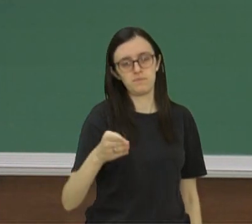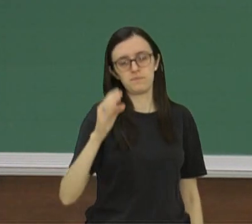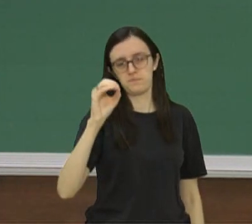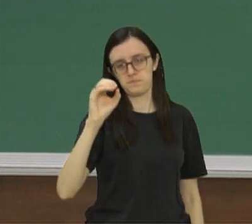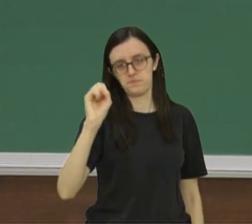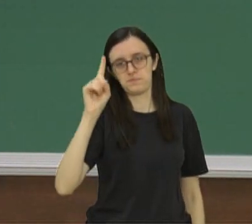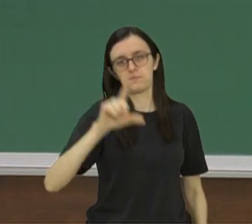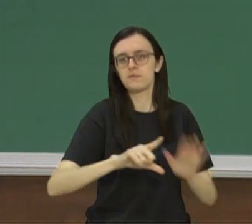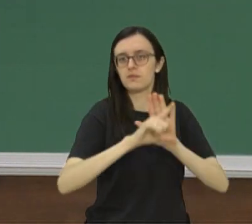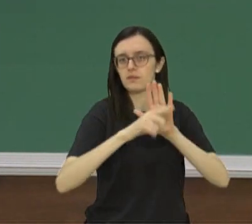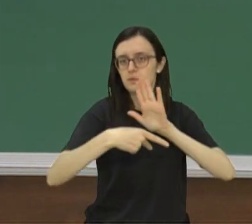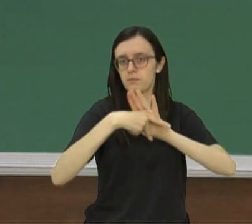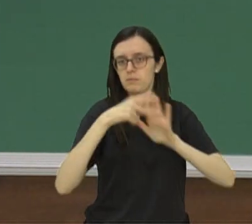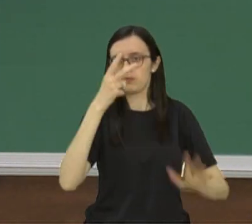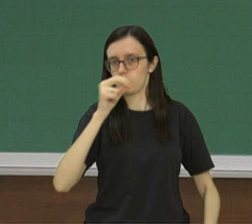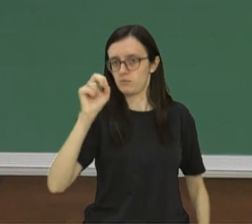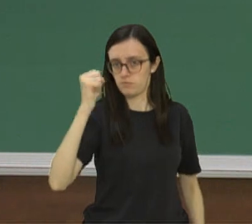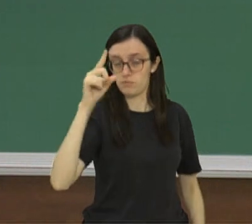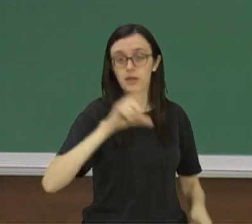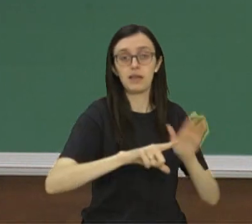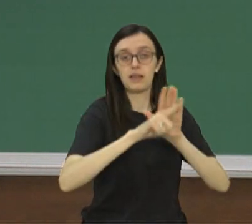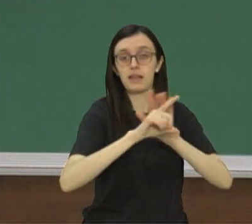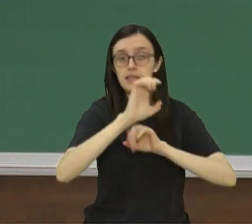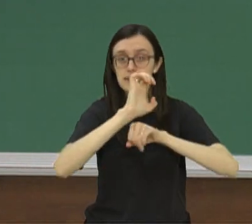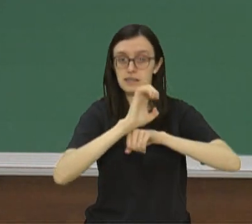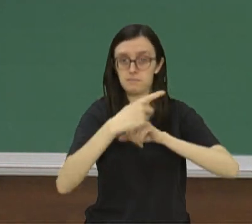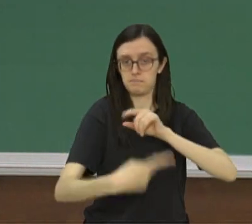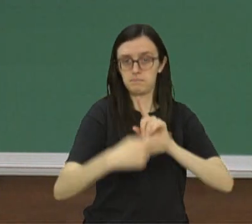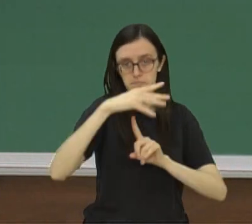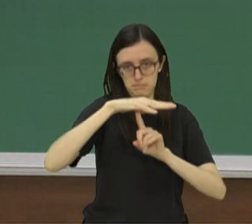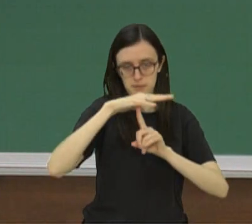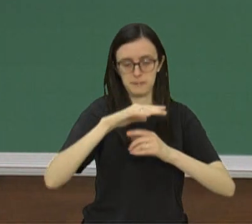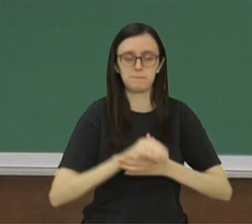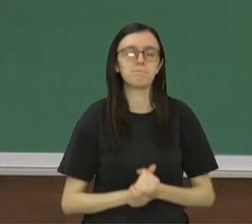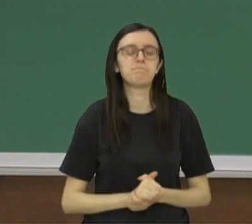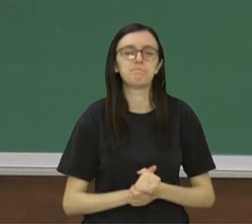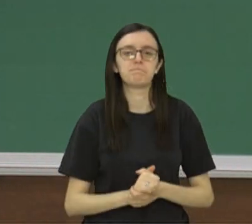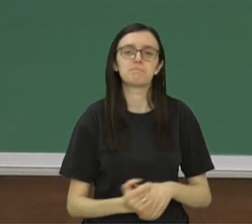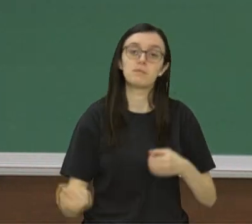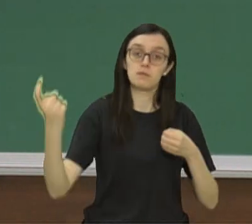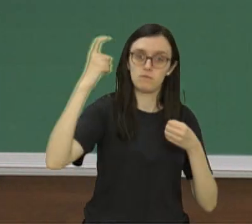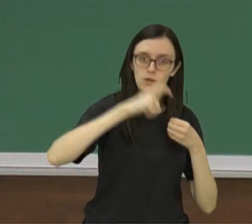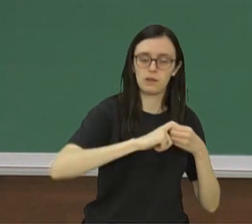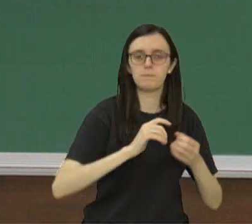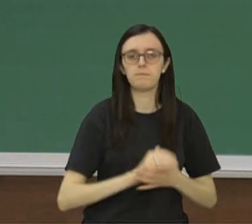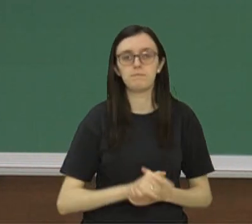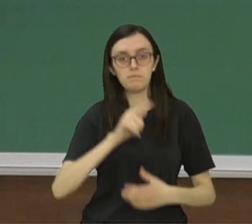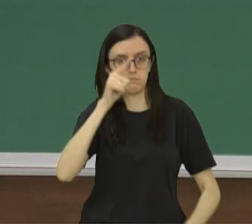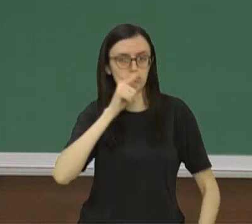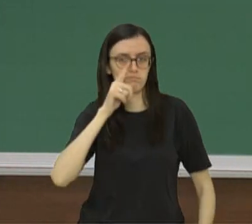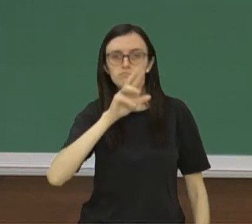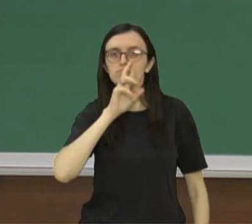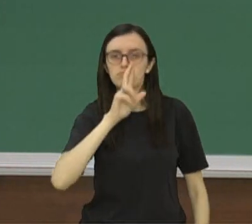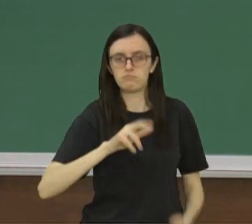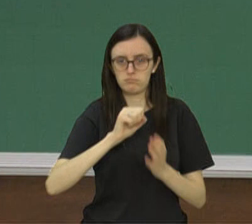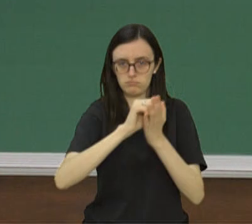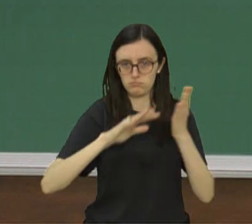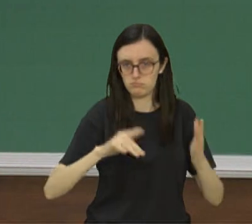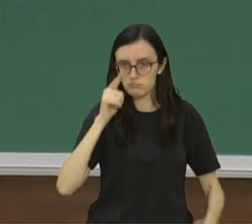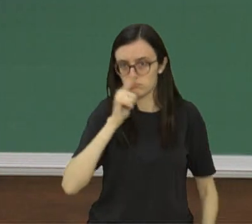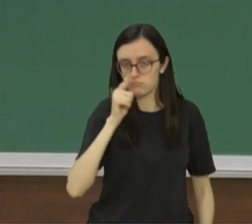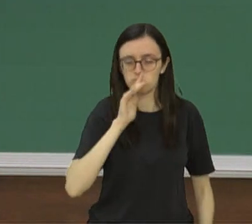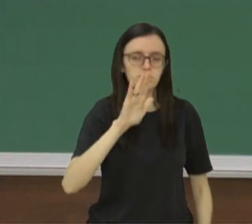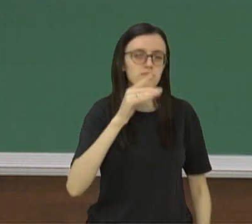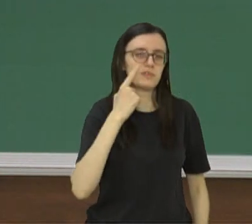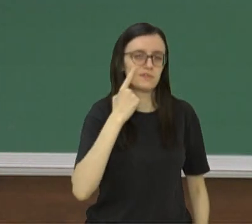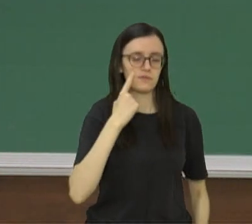15.825/08, que é uma lei de 2008. É uma lei estadual do Paraná. Então, voltando lá. Você conseguiu responder as atividades? Vamos